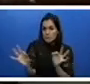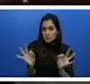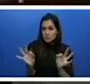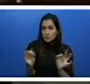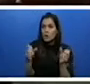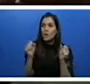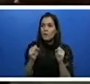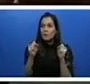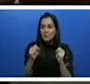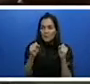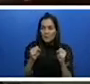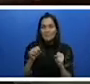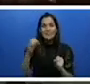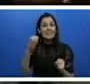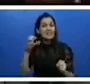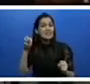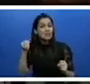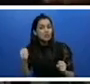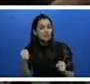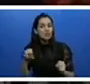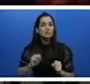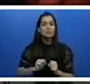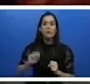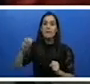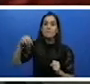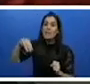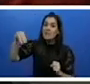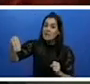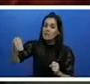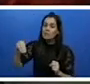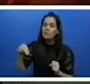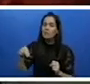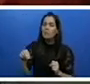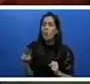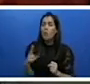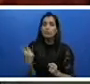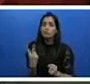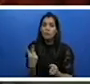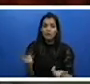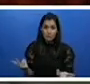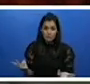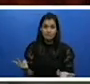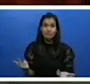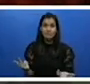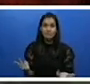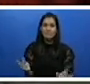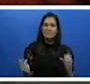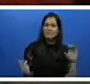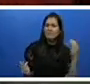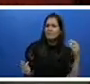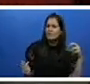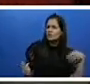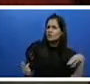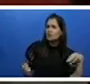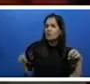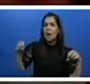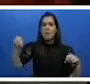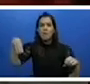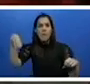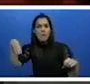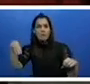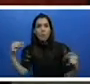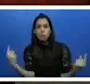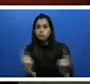registradas em centímetro, milímetro ou os dois, centímetro e milímetro.